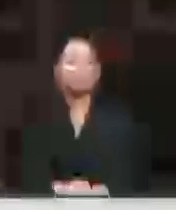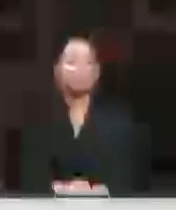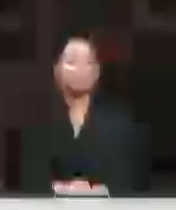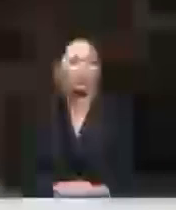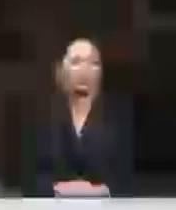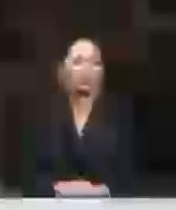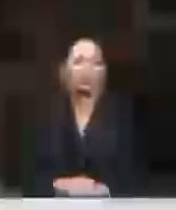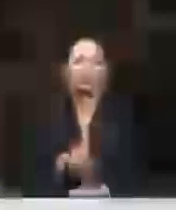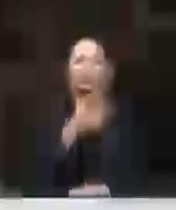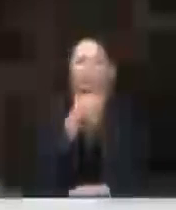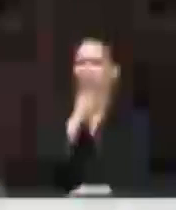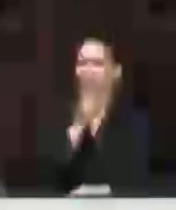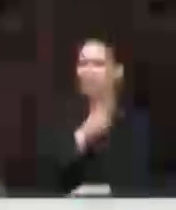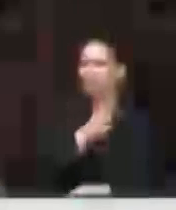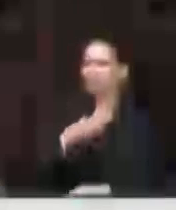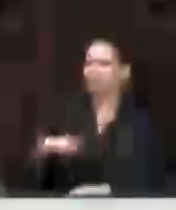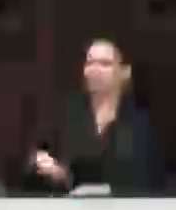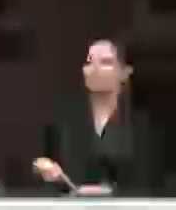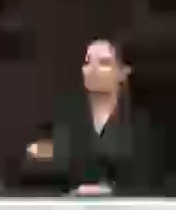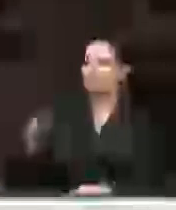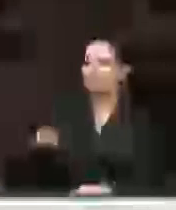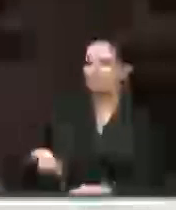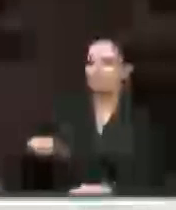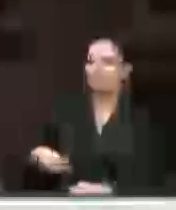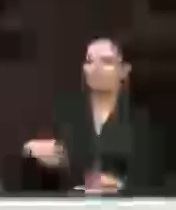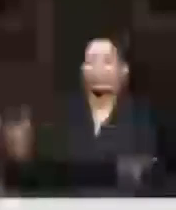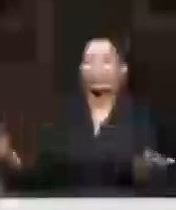Estamos, senhor presidente,